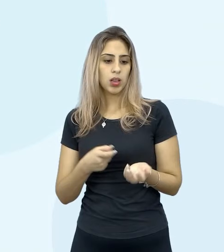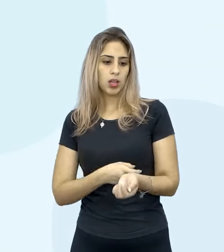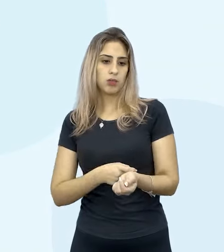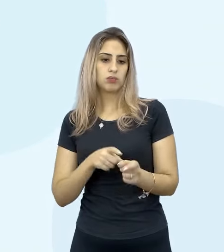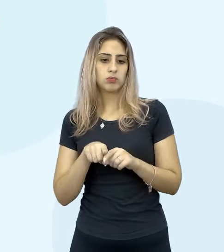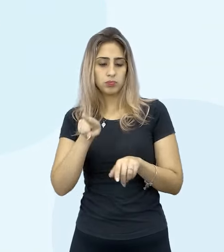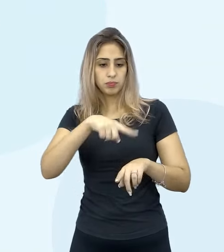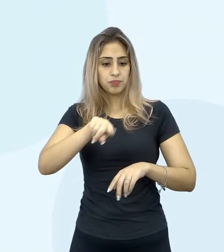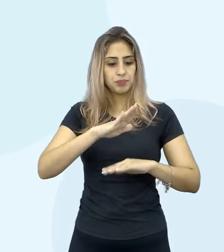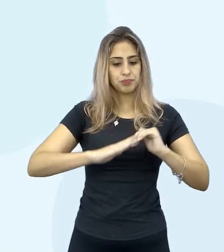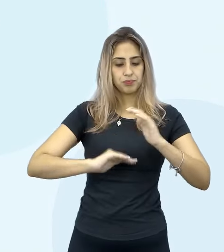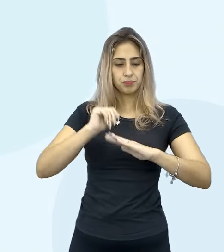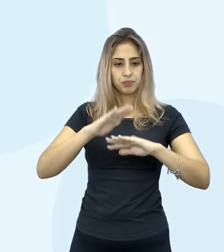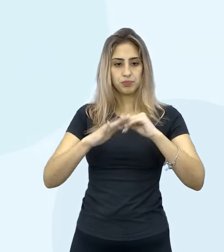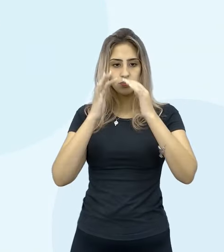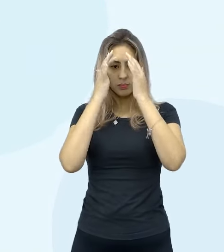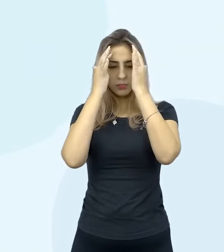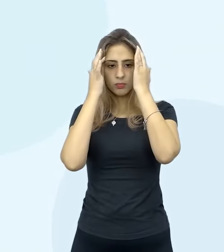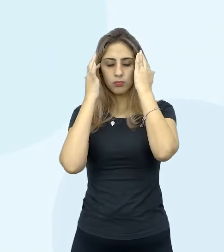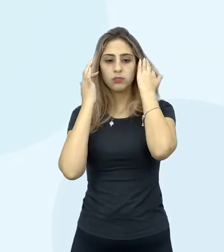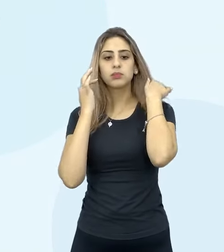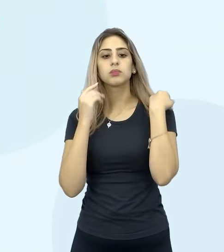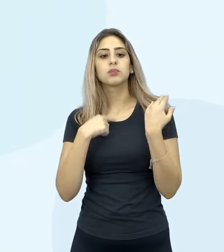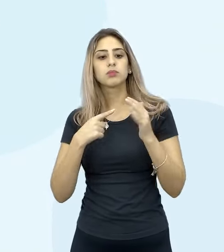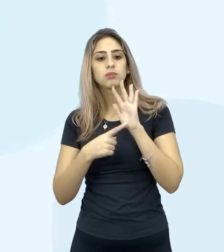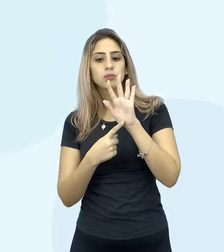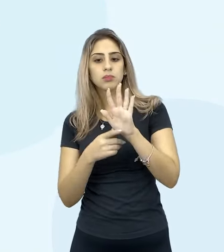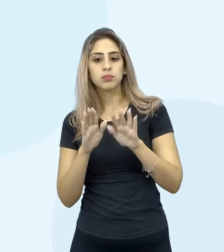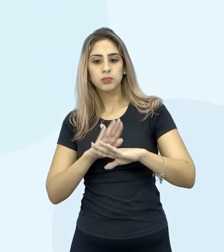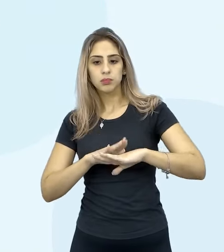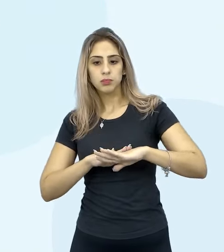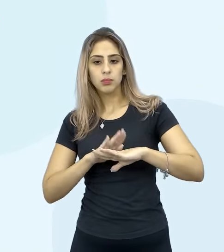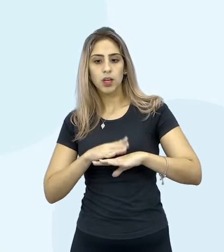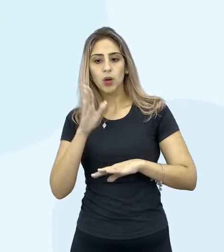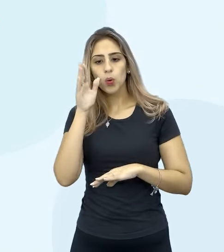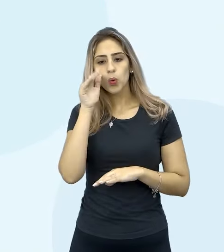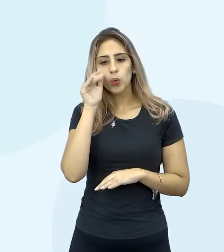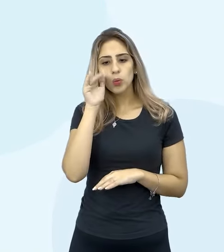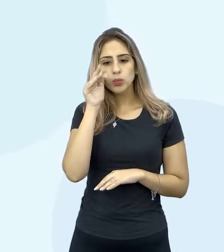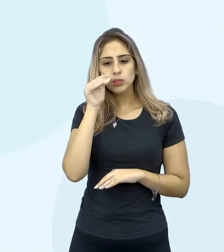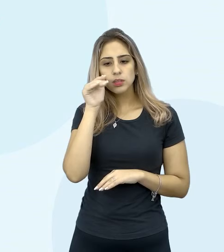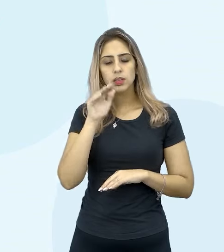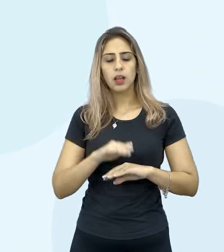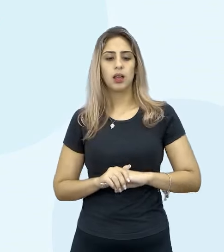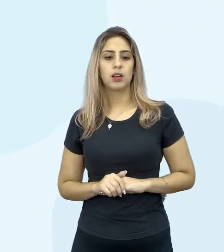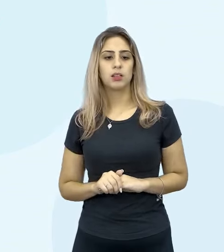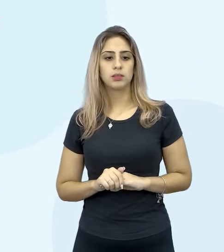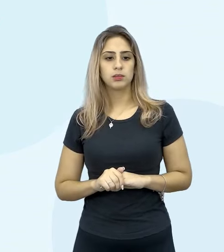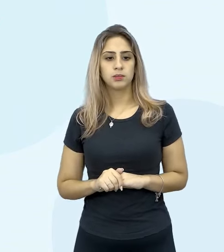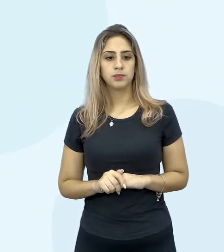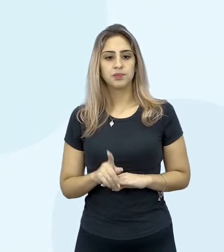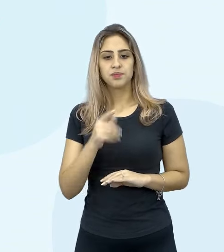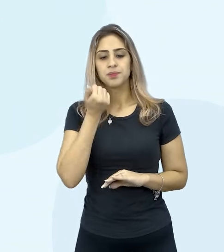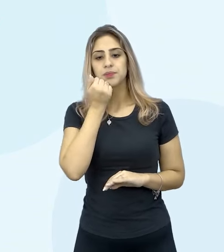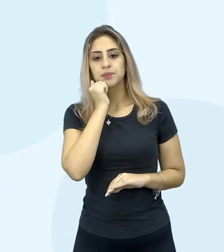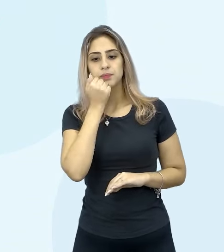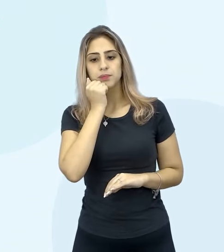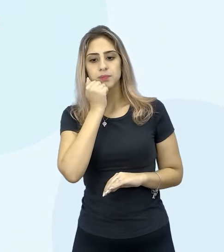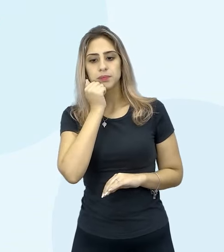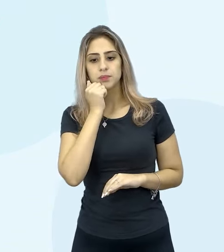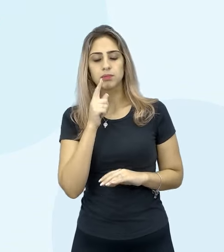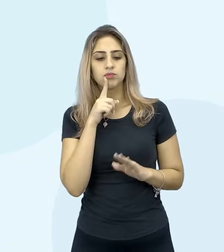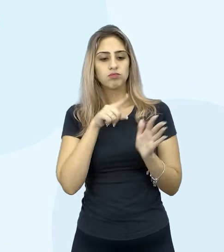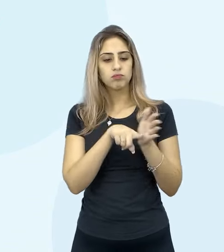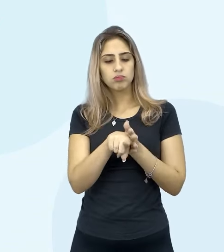essas habilidades, elas vão proporcionar aos estudantes a curiosidade, né? A ciência, né? Na forma